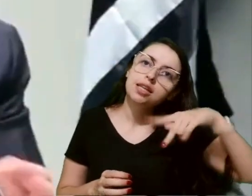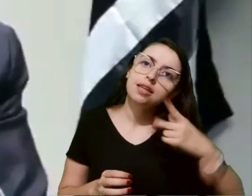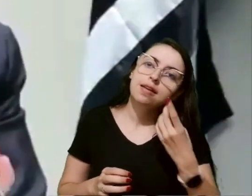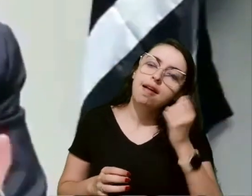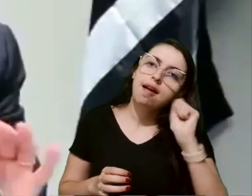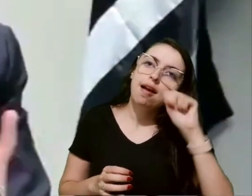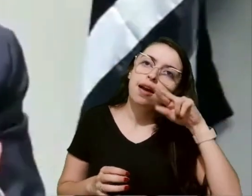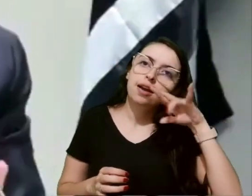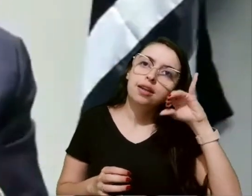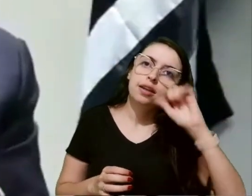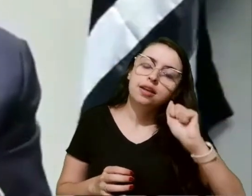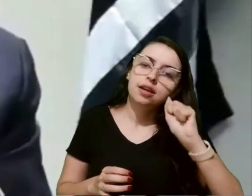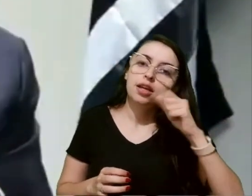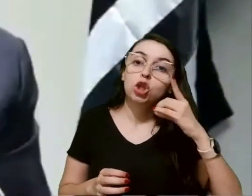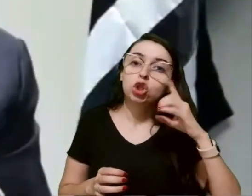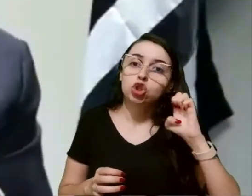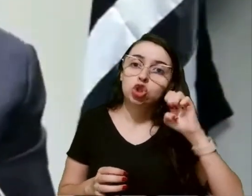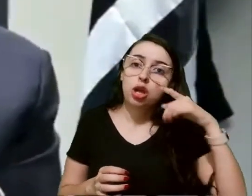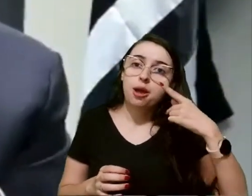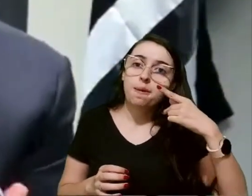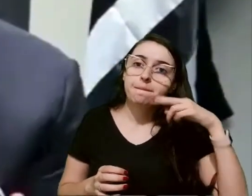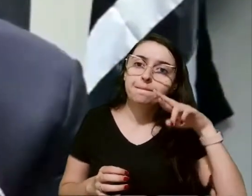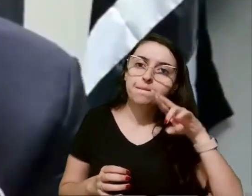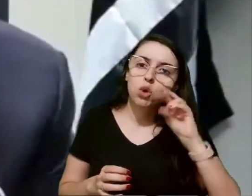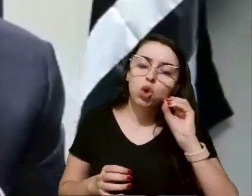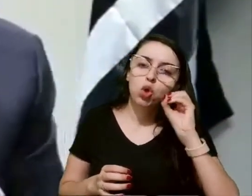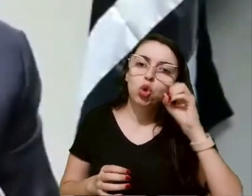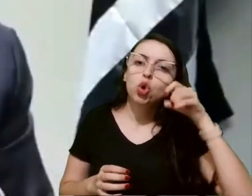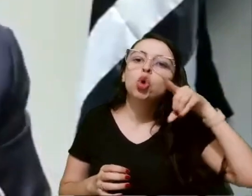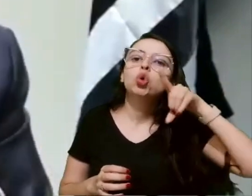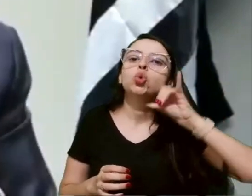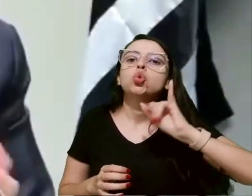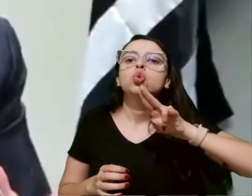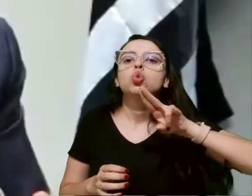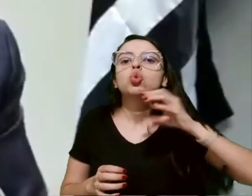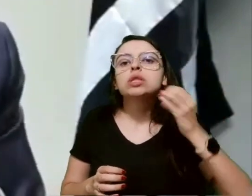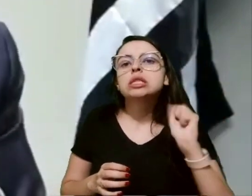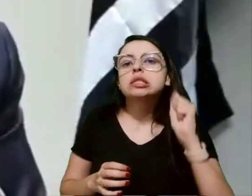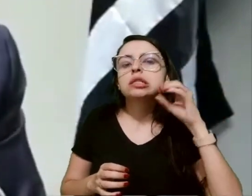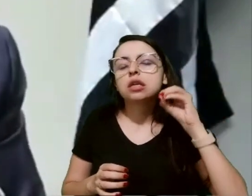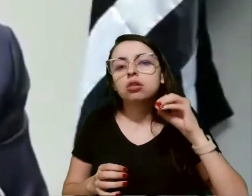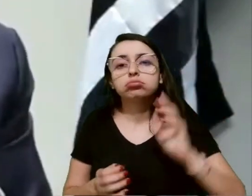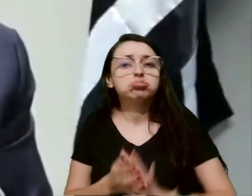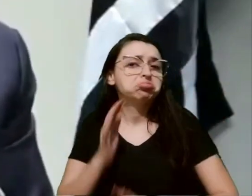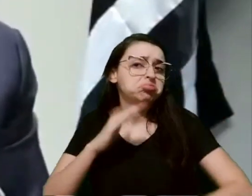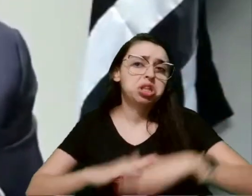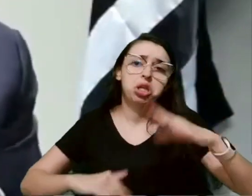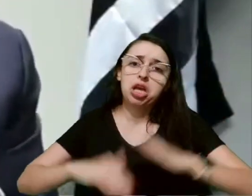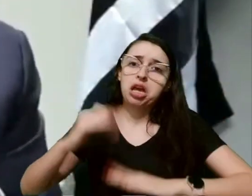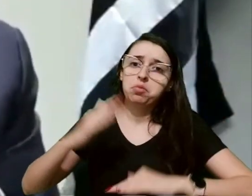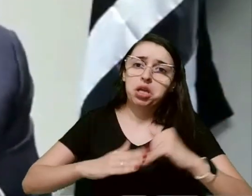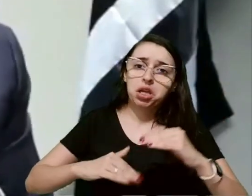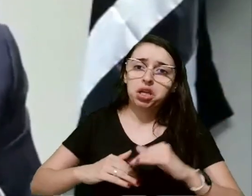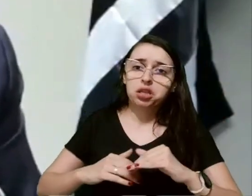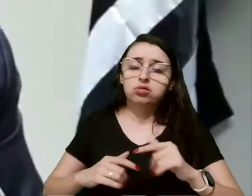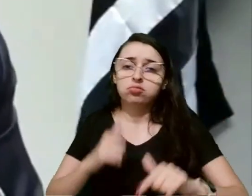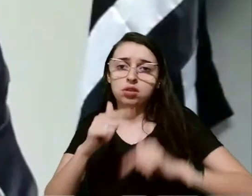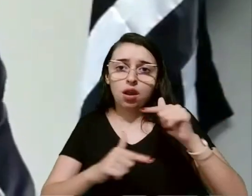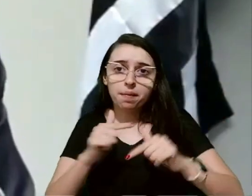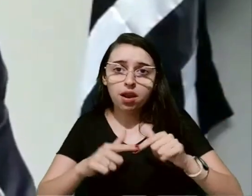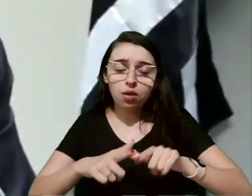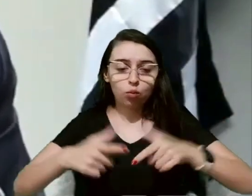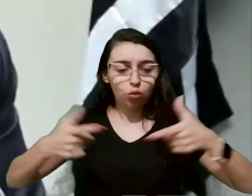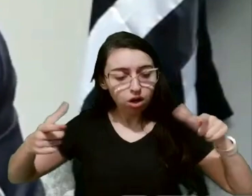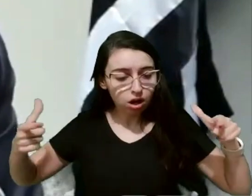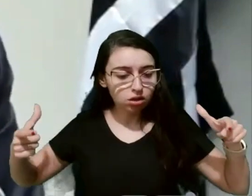independentemente das características individuais de cada carro, para usar essa metáfora. Então, eu acho que isso vale para processo. Você tem um carro com uma carga de trabalho